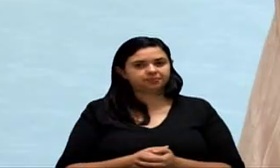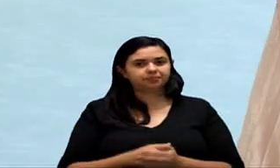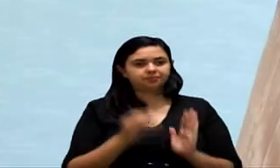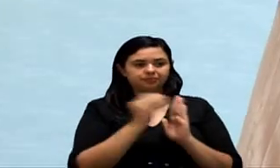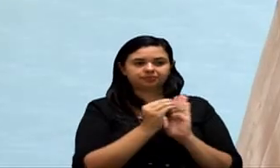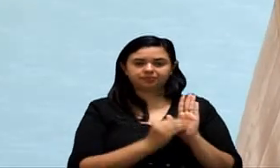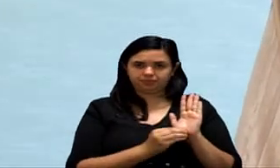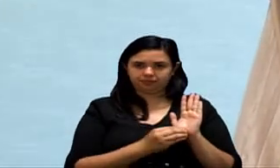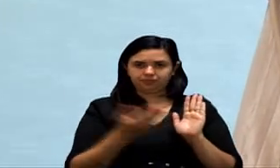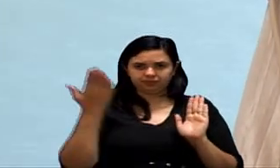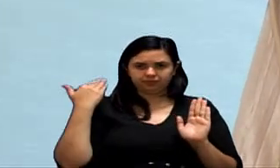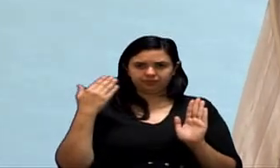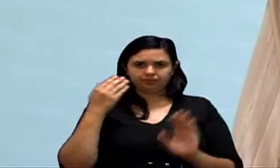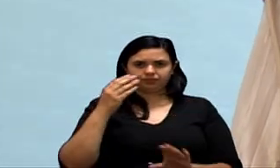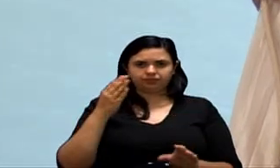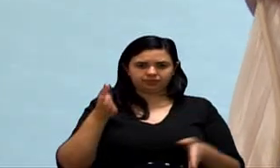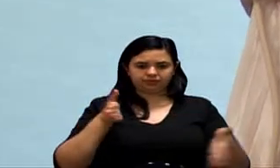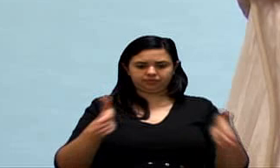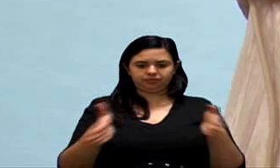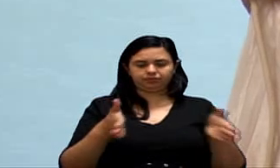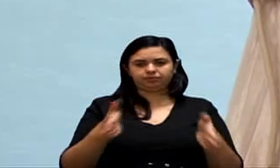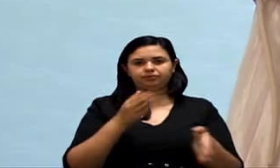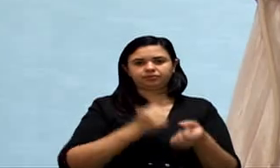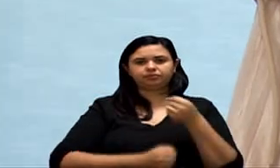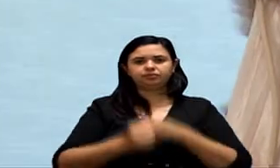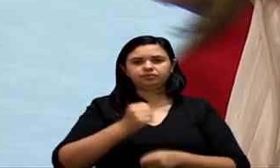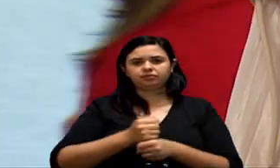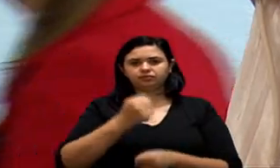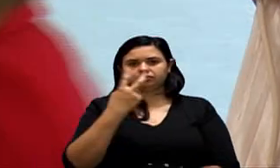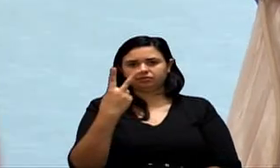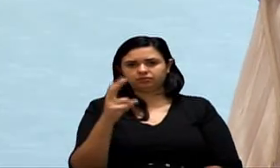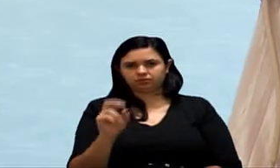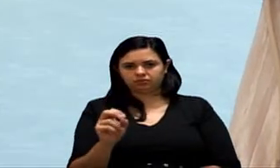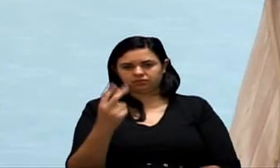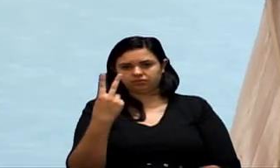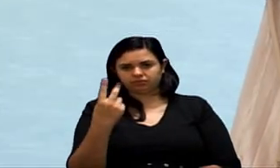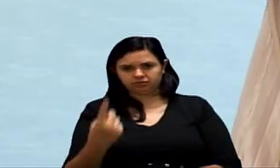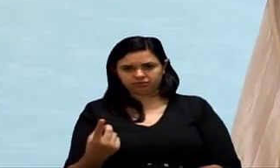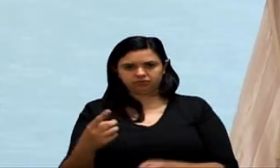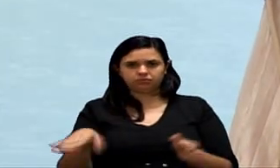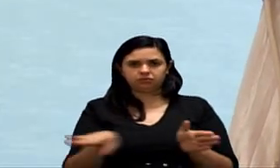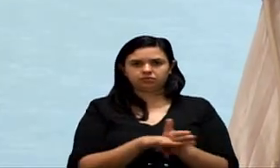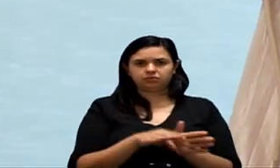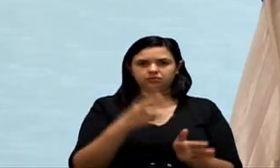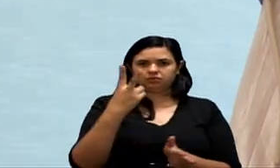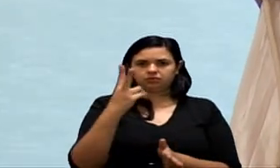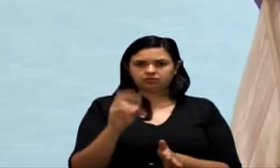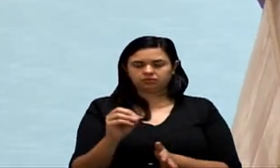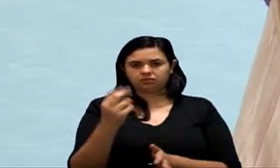de 2021 a 2023, vereadora Fernanda, nós temos aí